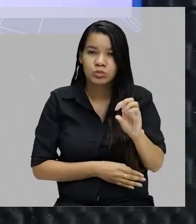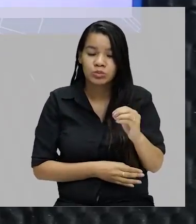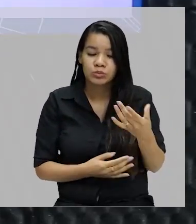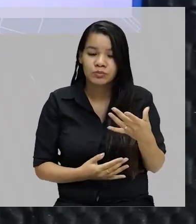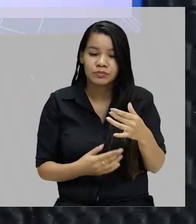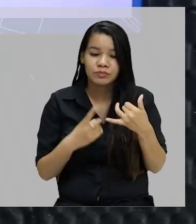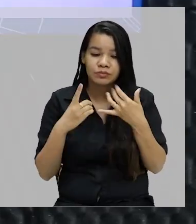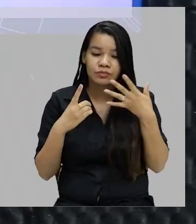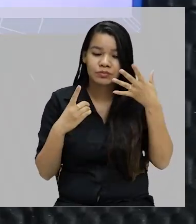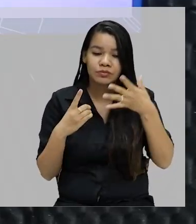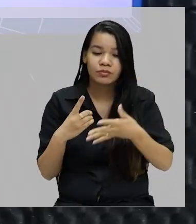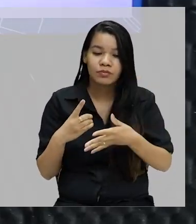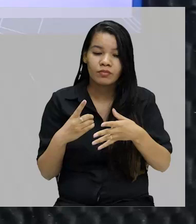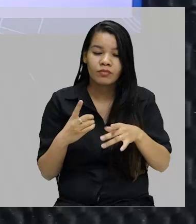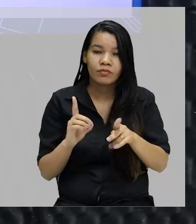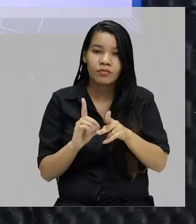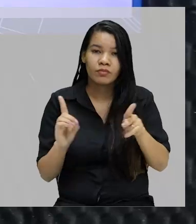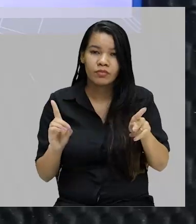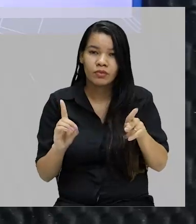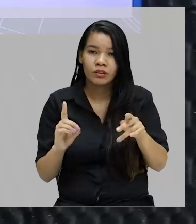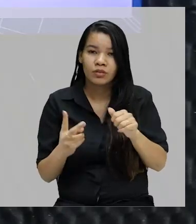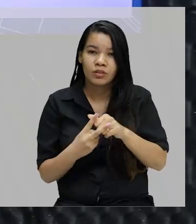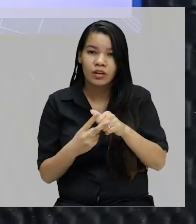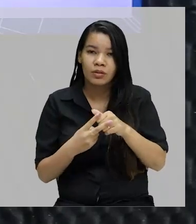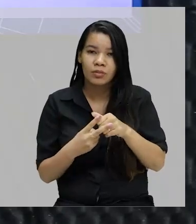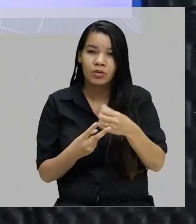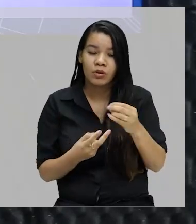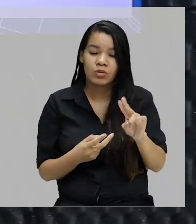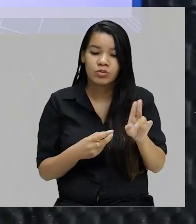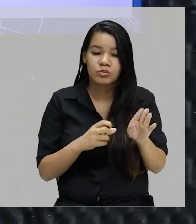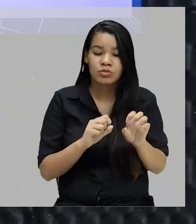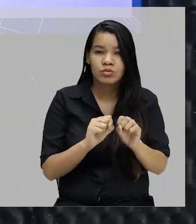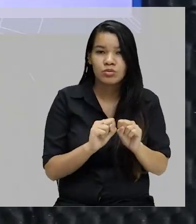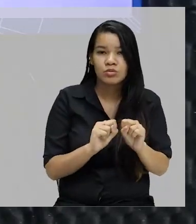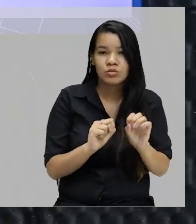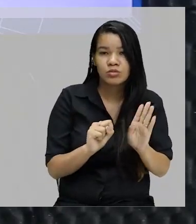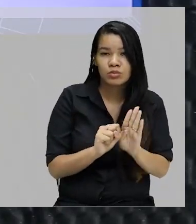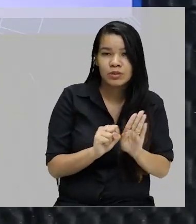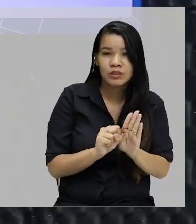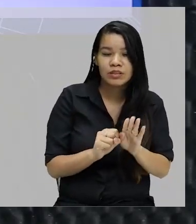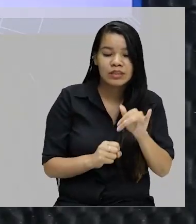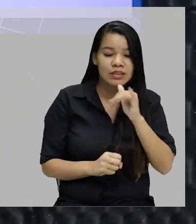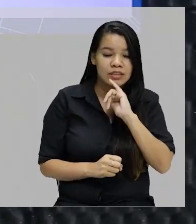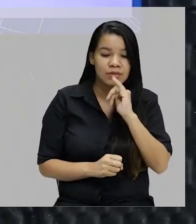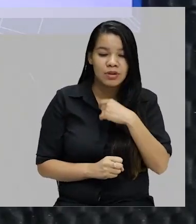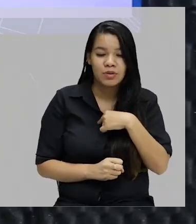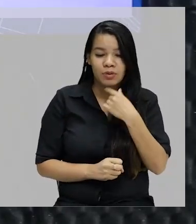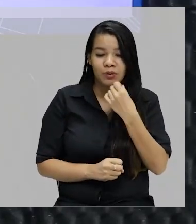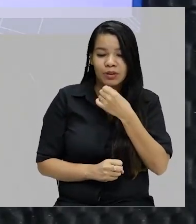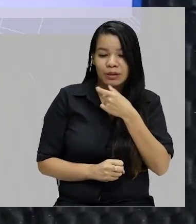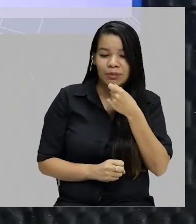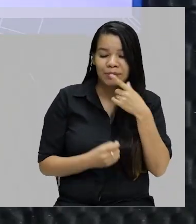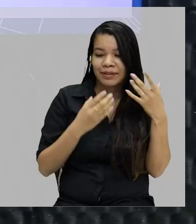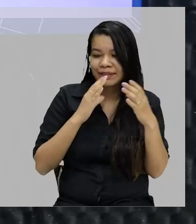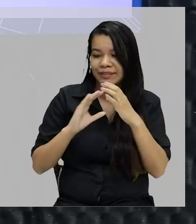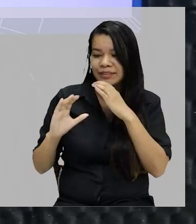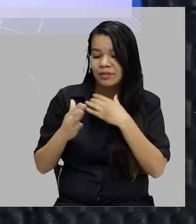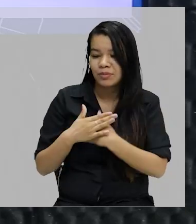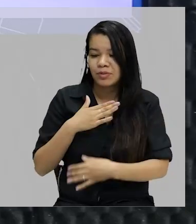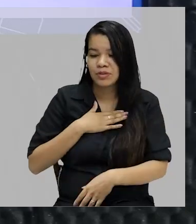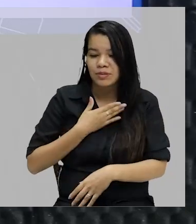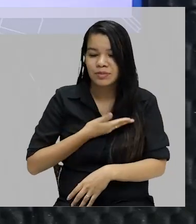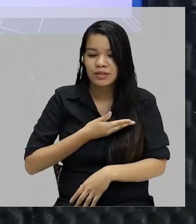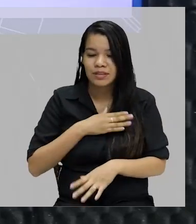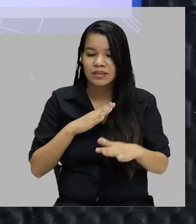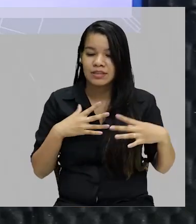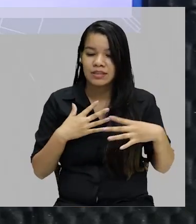núcleo do predicado, o verbo, núcleo do sujeito, o substantivo. Ó, contei uma piada aos amigos da cidade. No canto